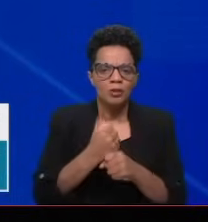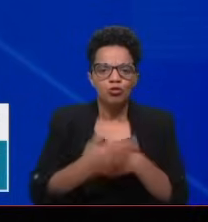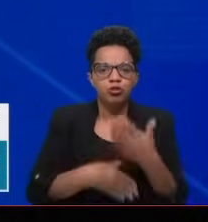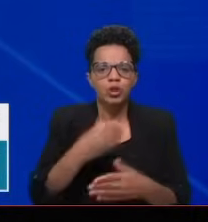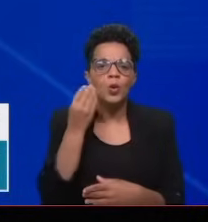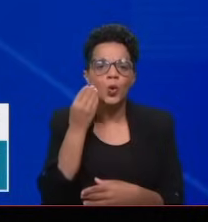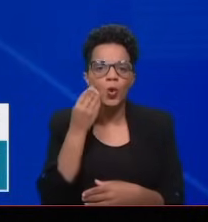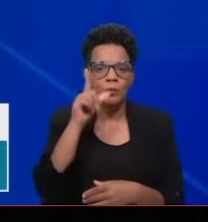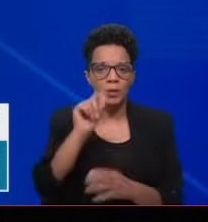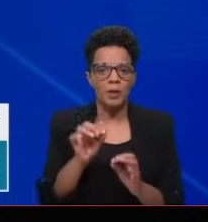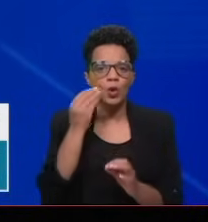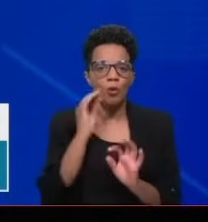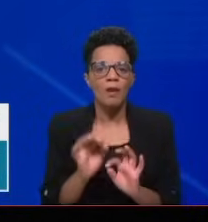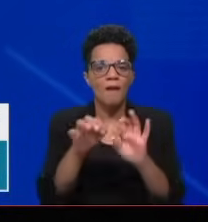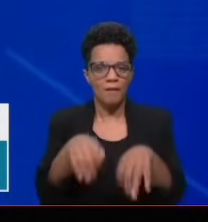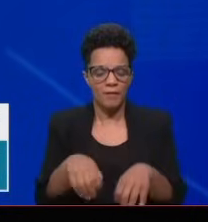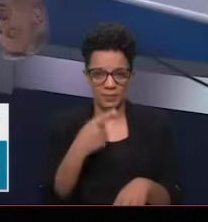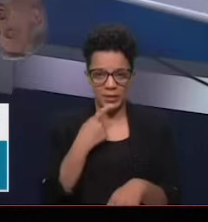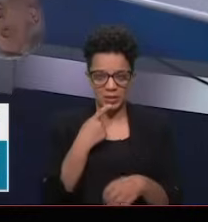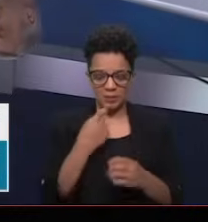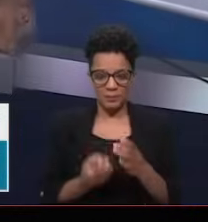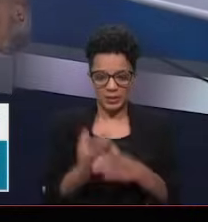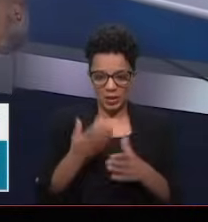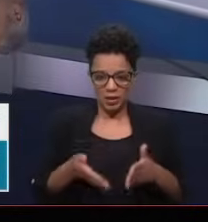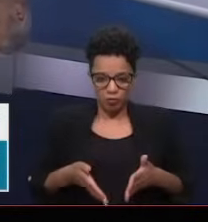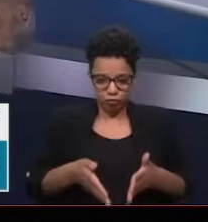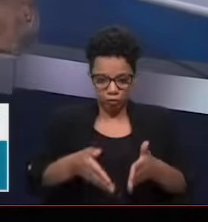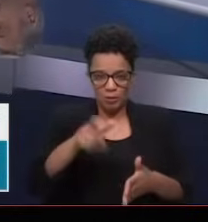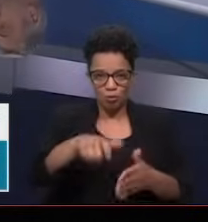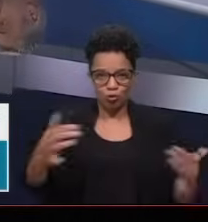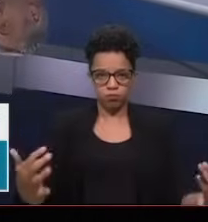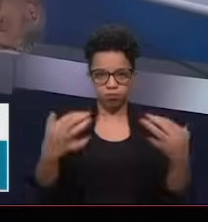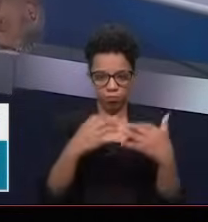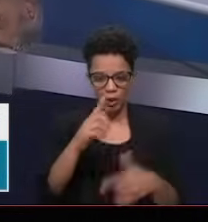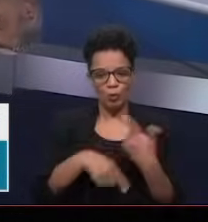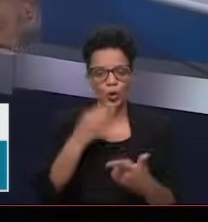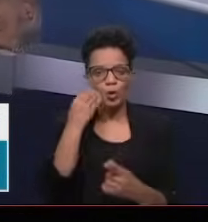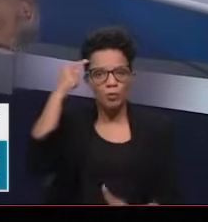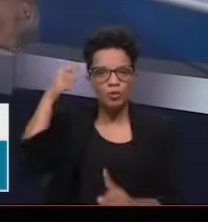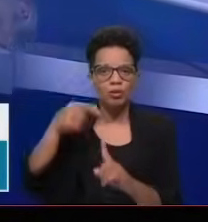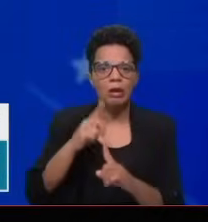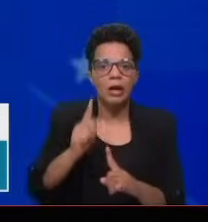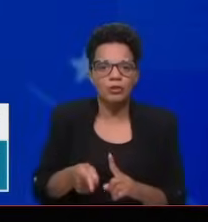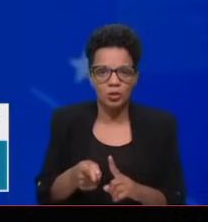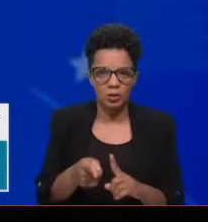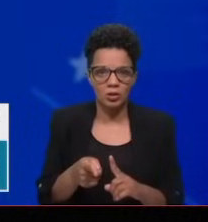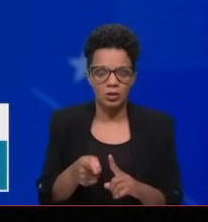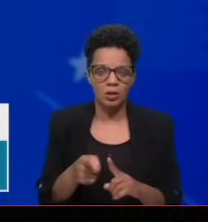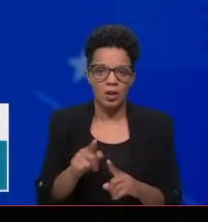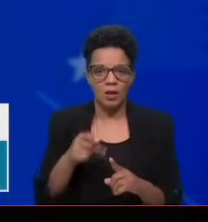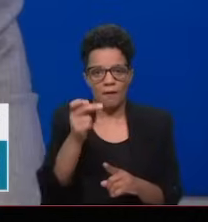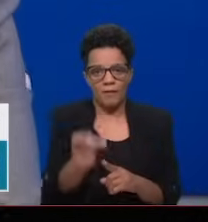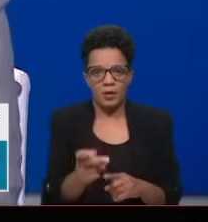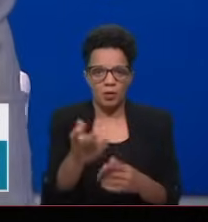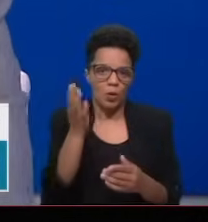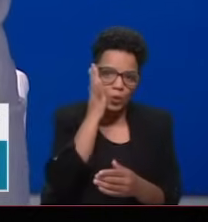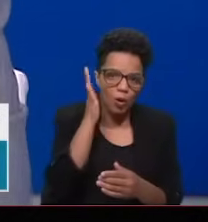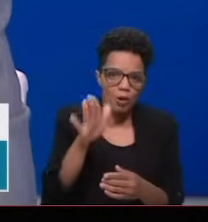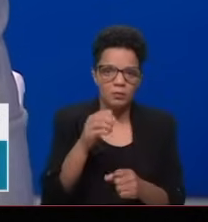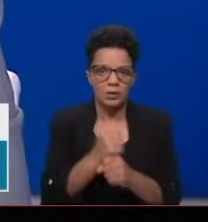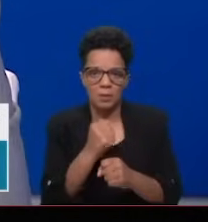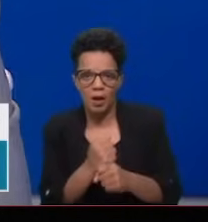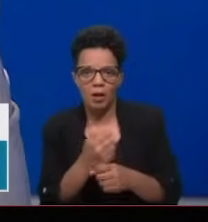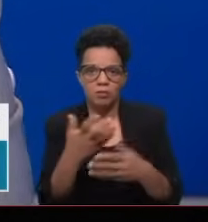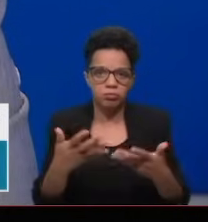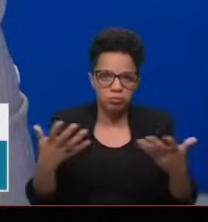sobretudo como é que termina ou seja criam-se corredores para as pessoas chegarem mas depois tem que haver um destino onde elas vão ter que ficar dormir trabalhar em